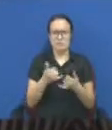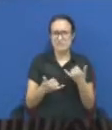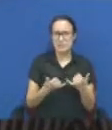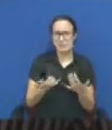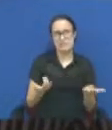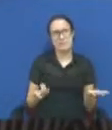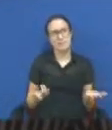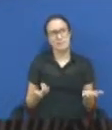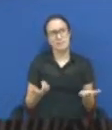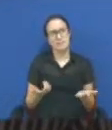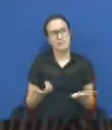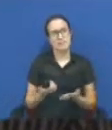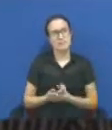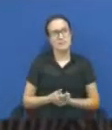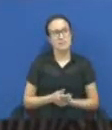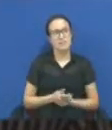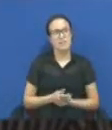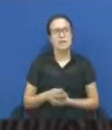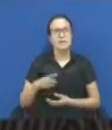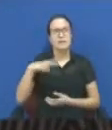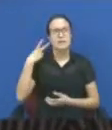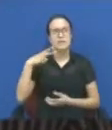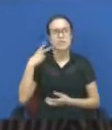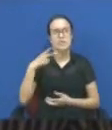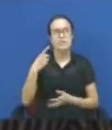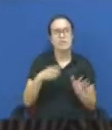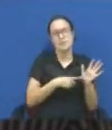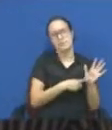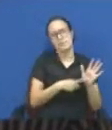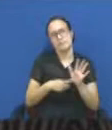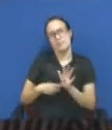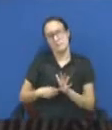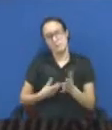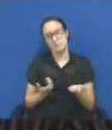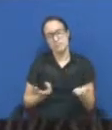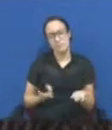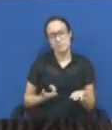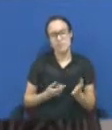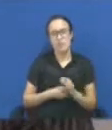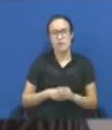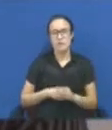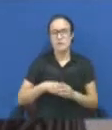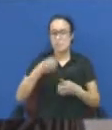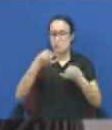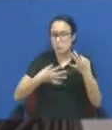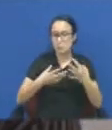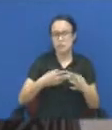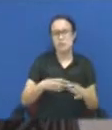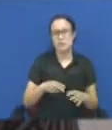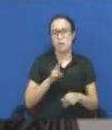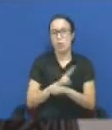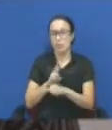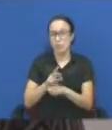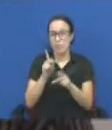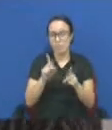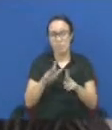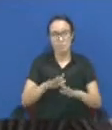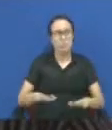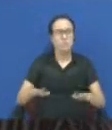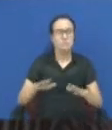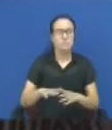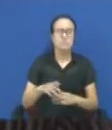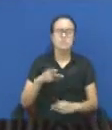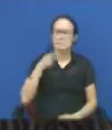um representante do povo eleito para defender as questões do povo. Deixar uma palavra simples